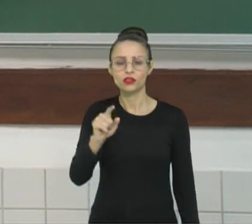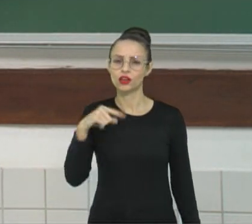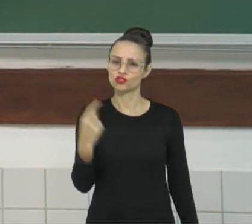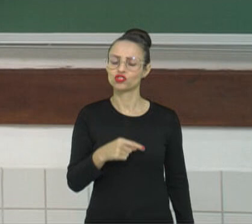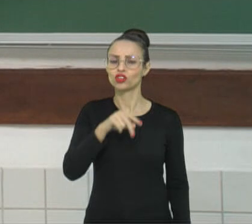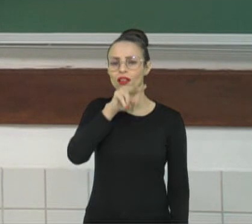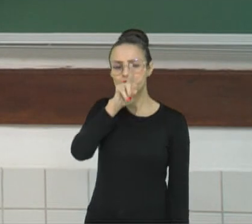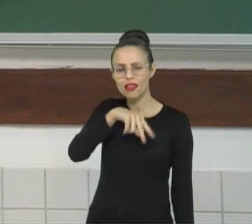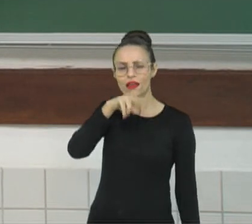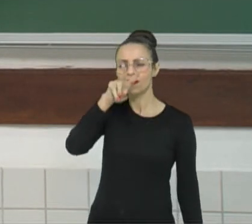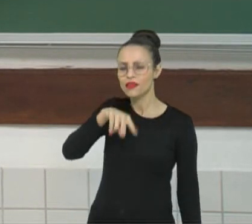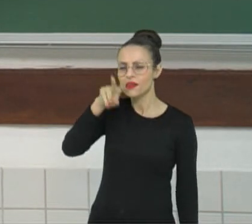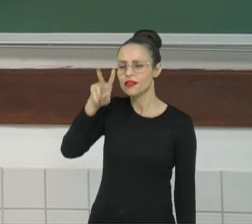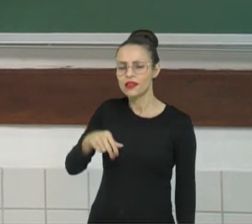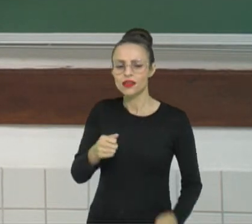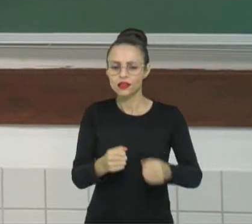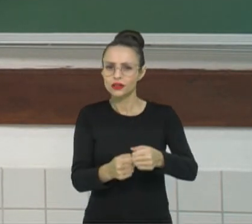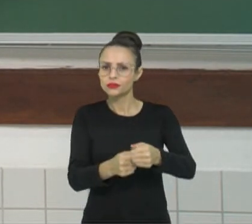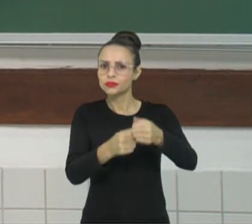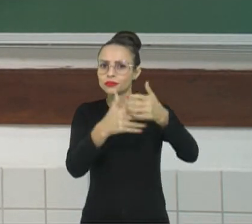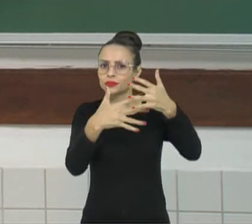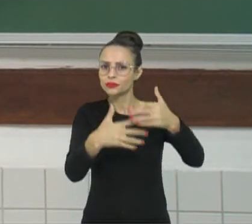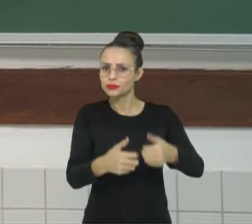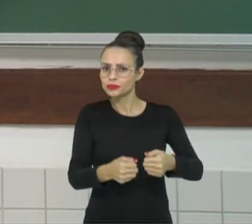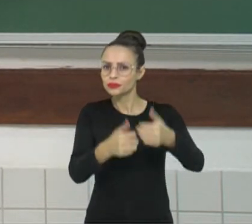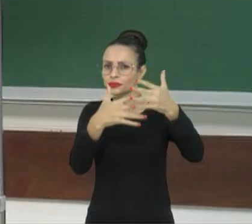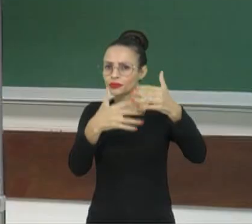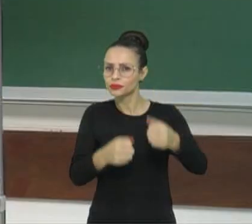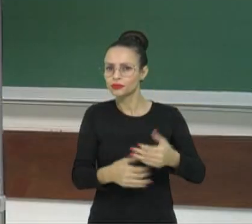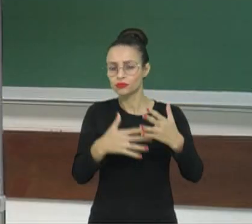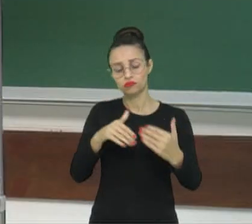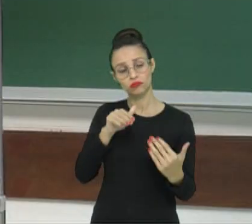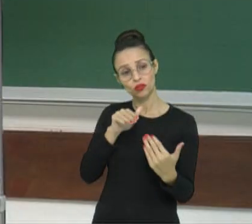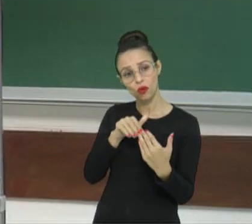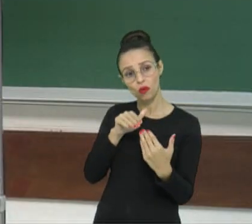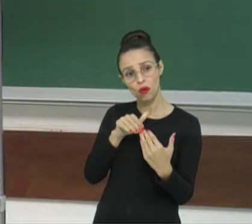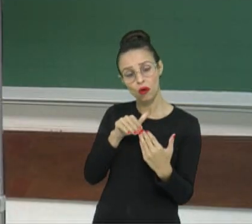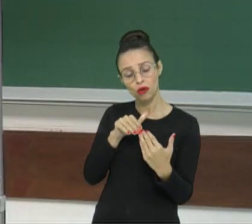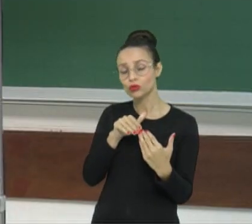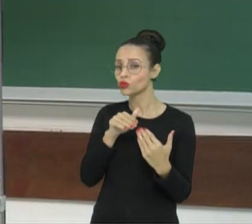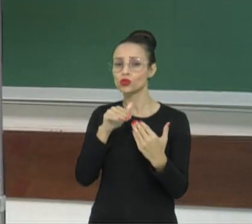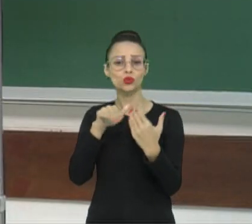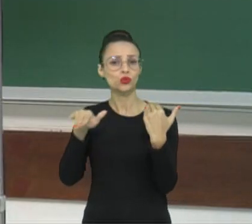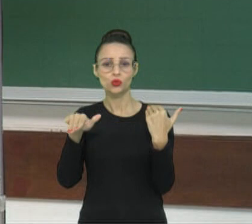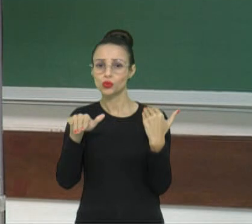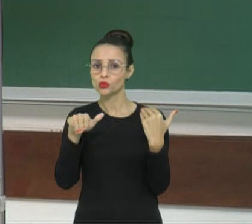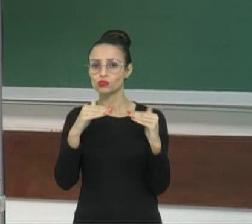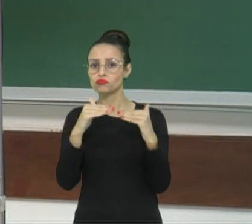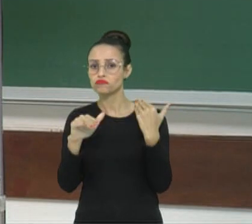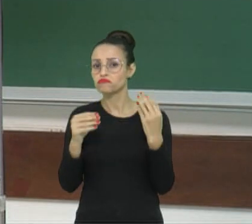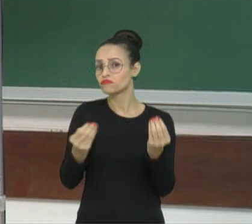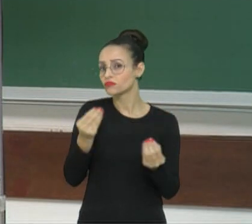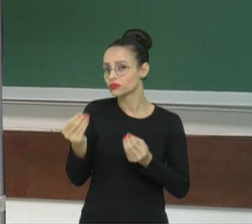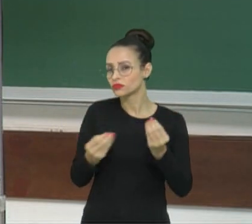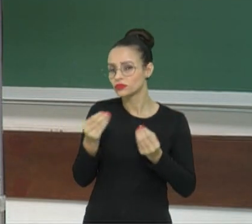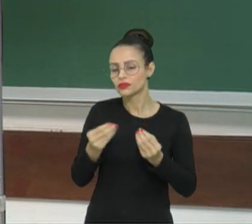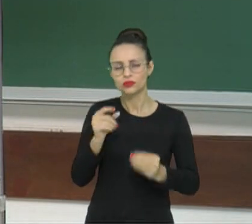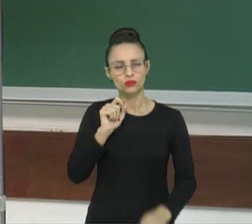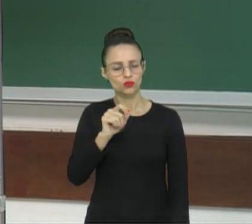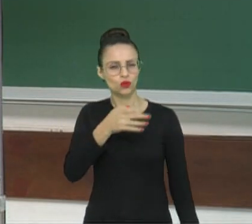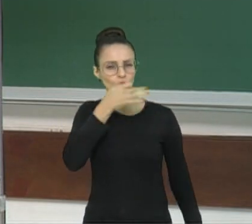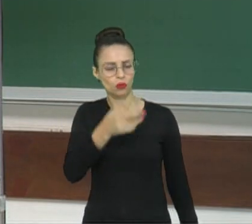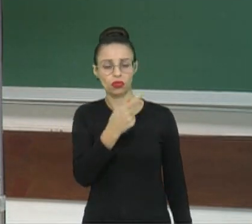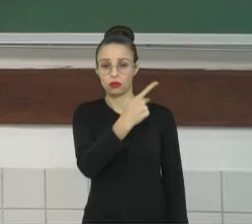fazer a leitura desses comentários para a gente ver se a gente concorda com aquelas pessoas ou se a gente discorda do que